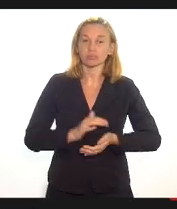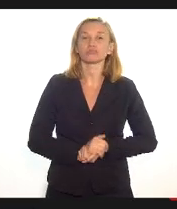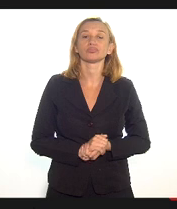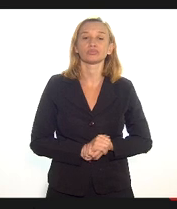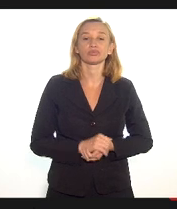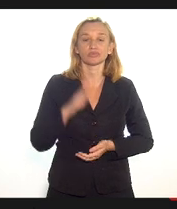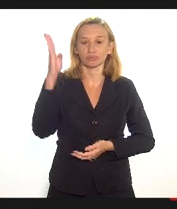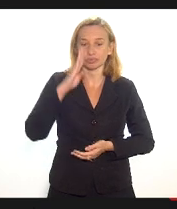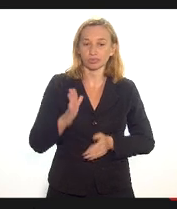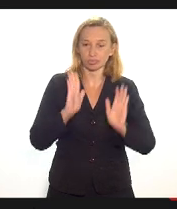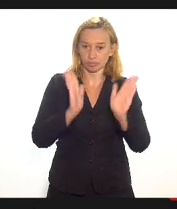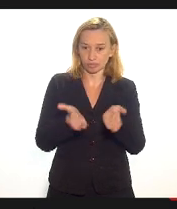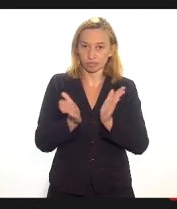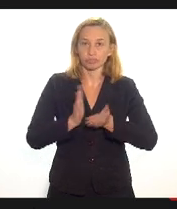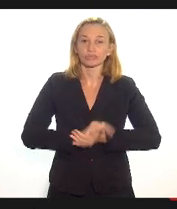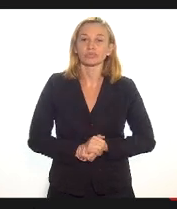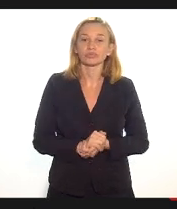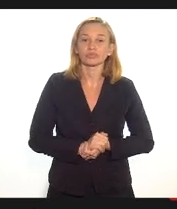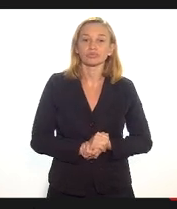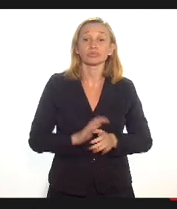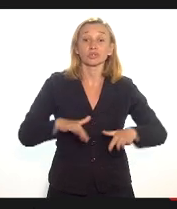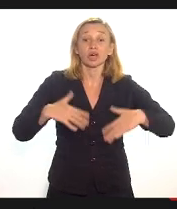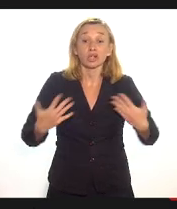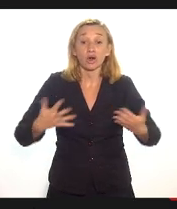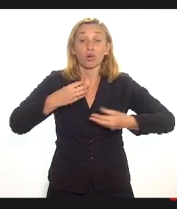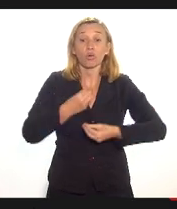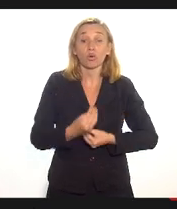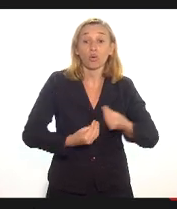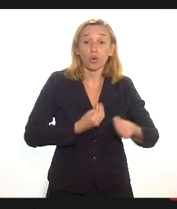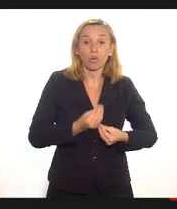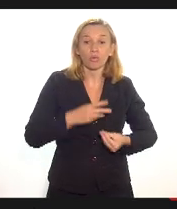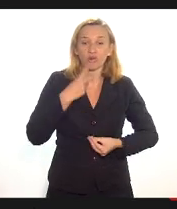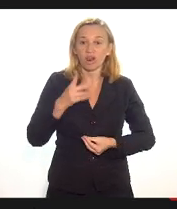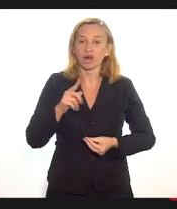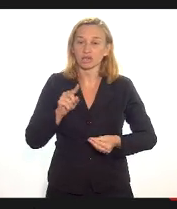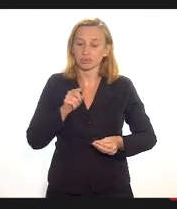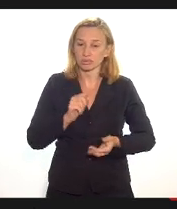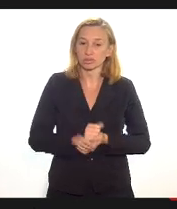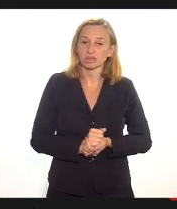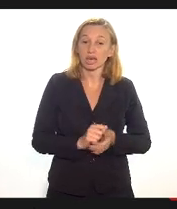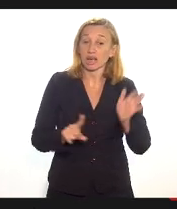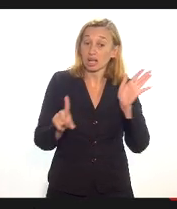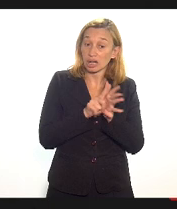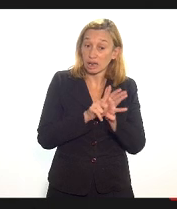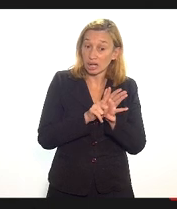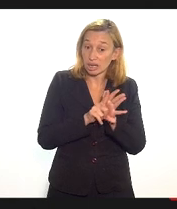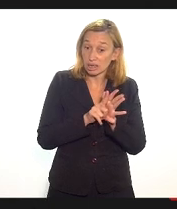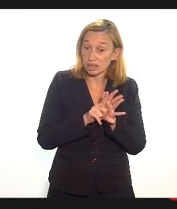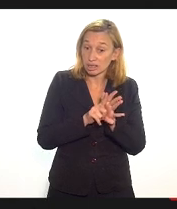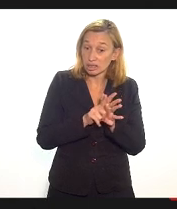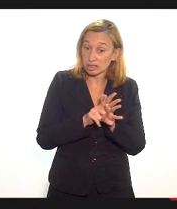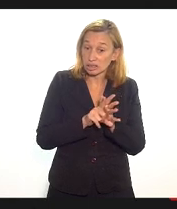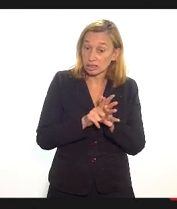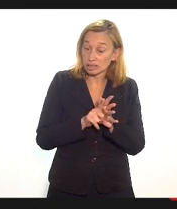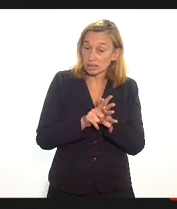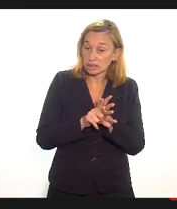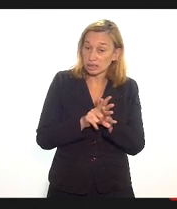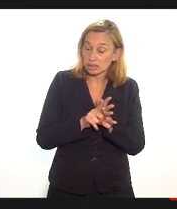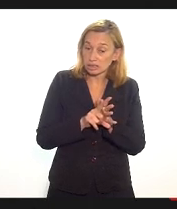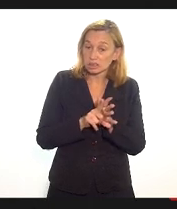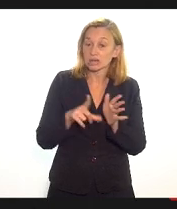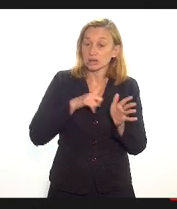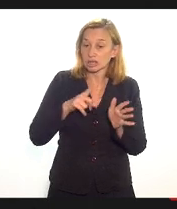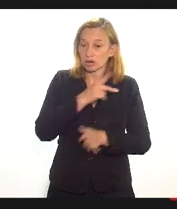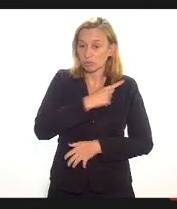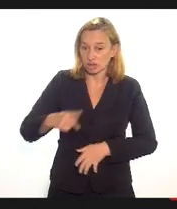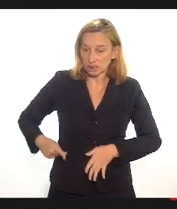produção do Brasil hoje. Então, como eu disse, tinha dito ali em cima, a lei estabeleceu ao presidente